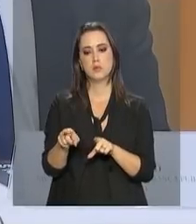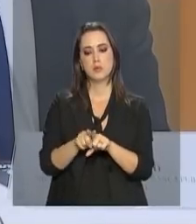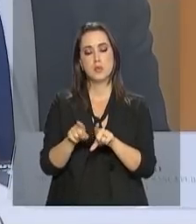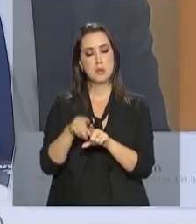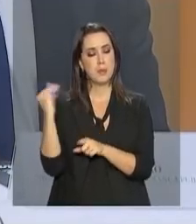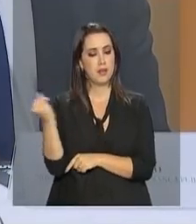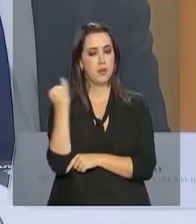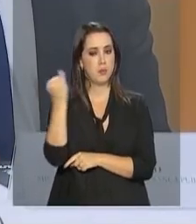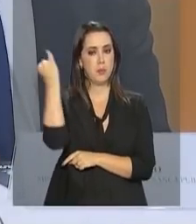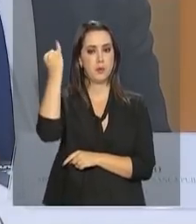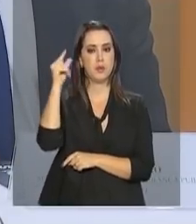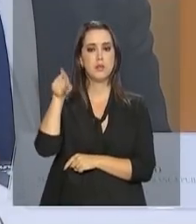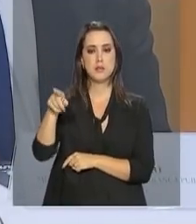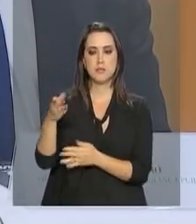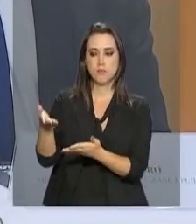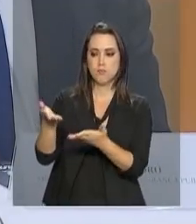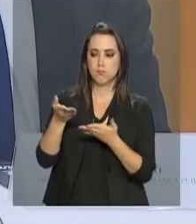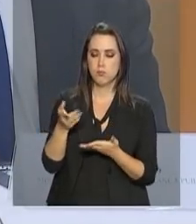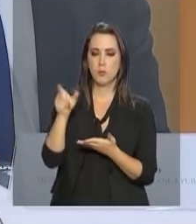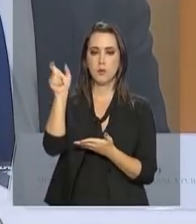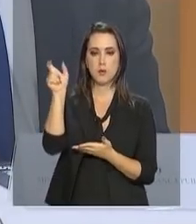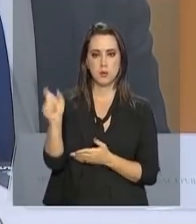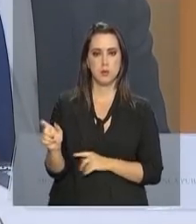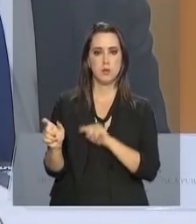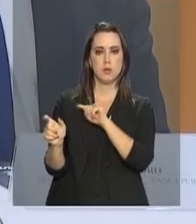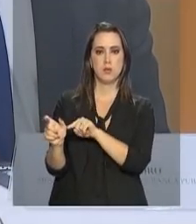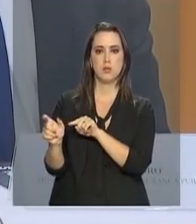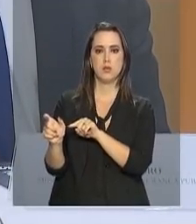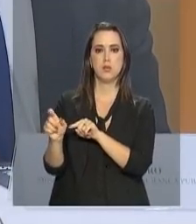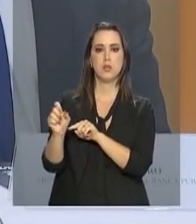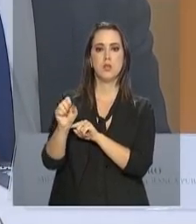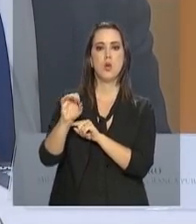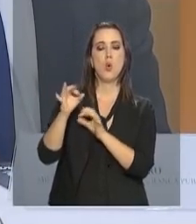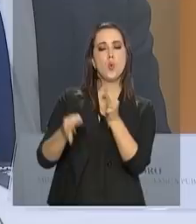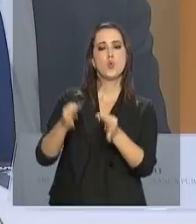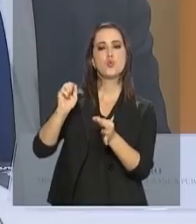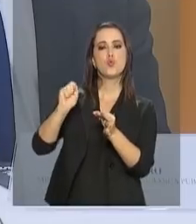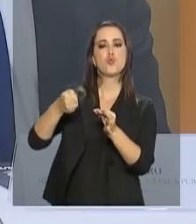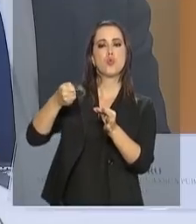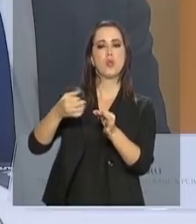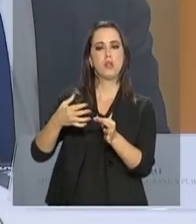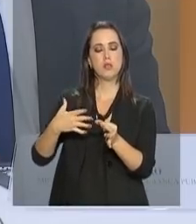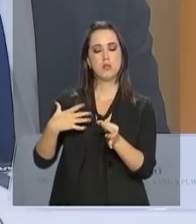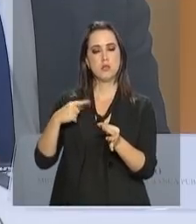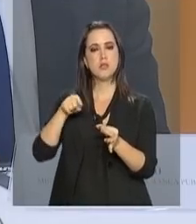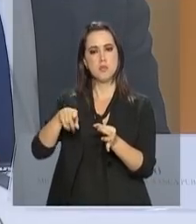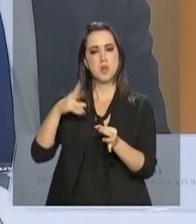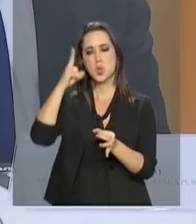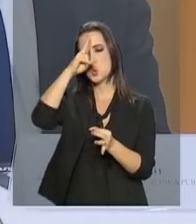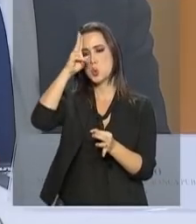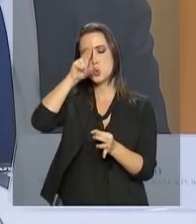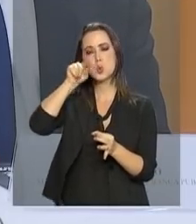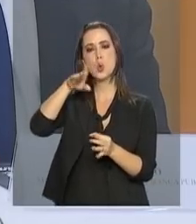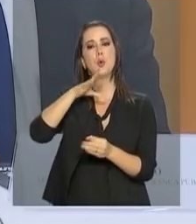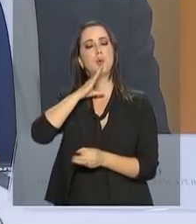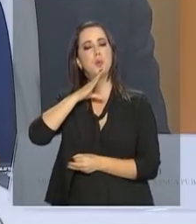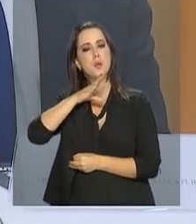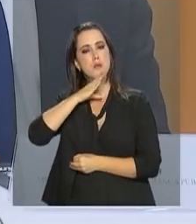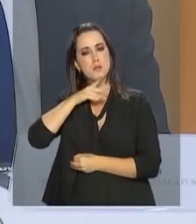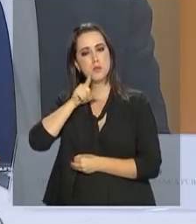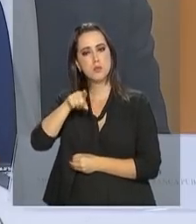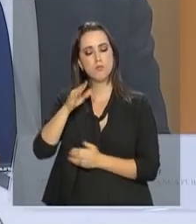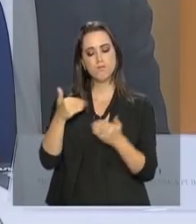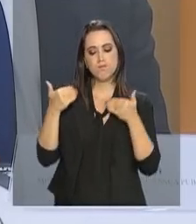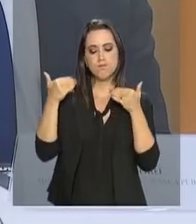da importância que é ter o juiz Moro, pela sua história, pela sua biografia, pelo seu conhecimento,